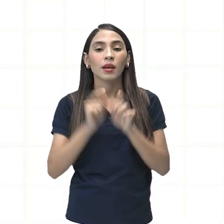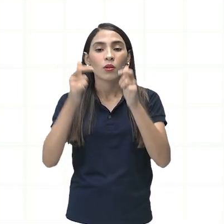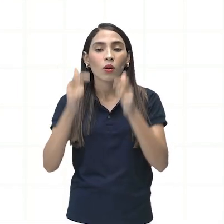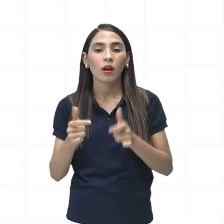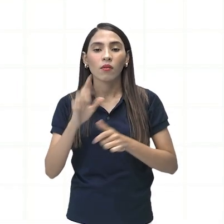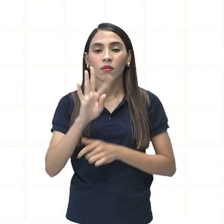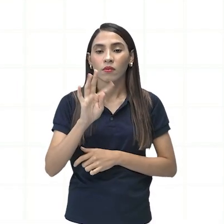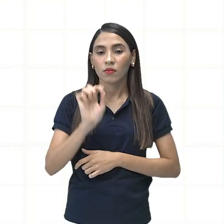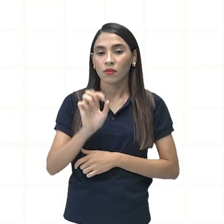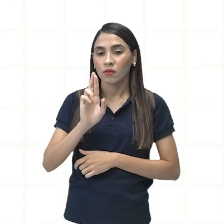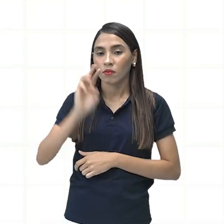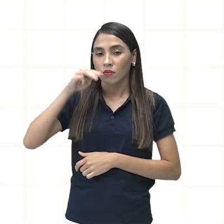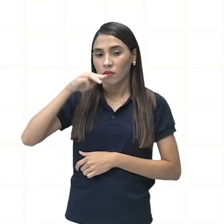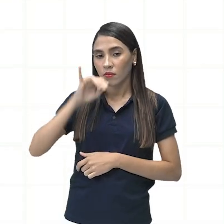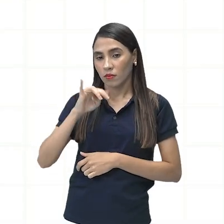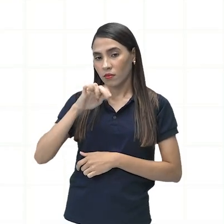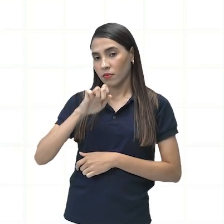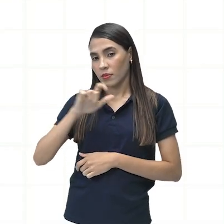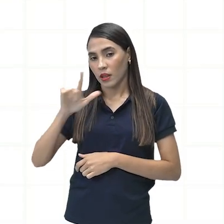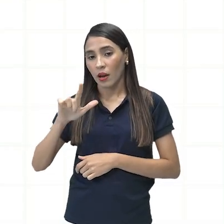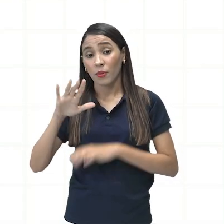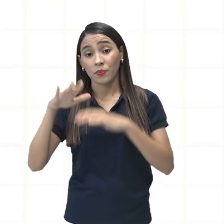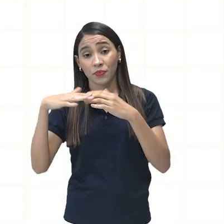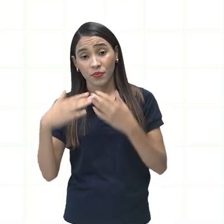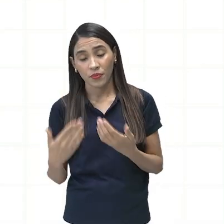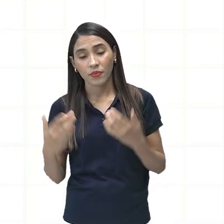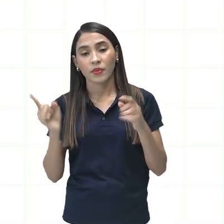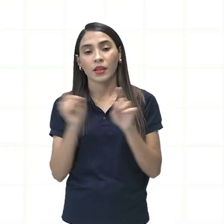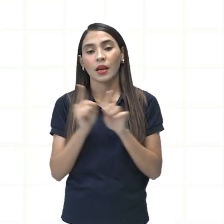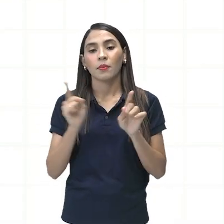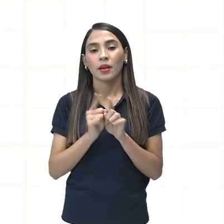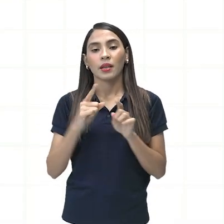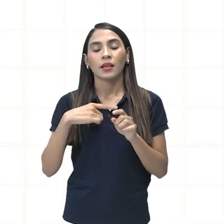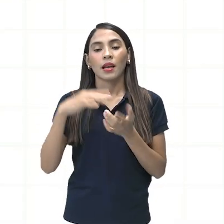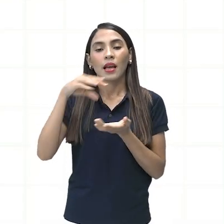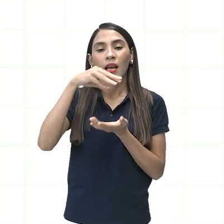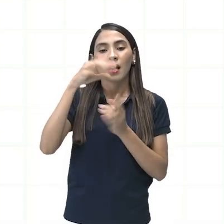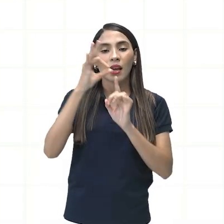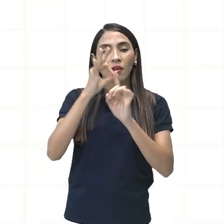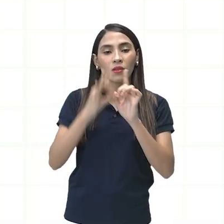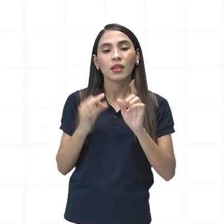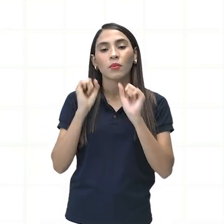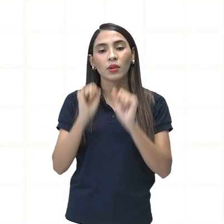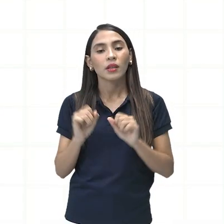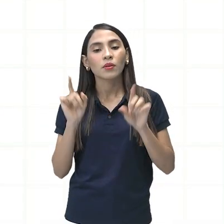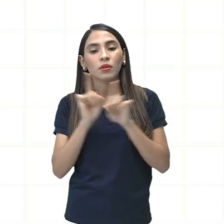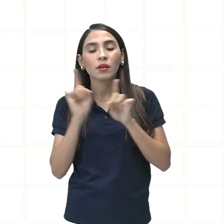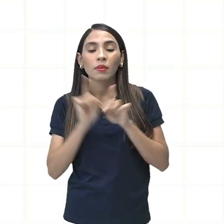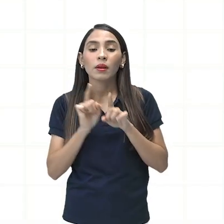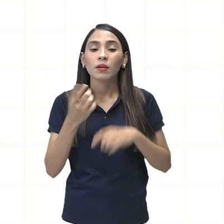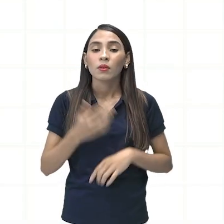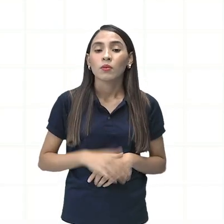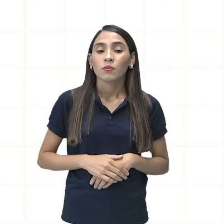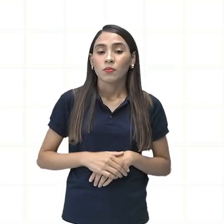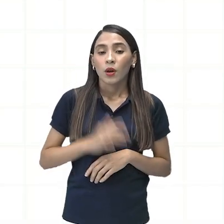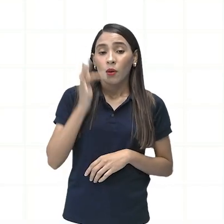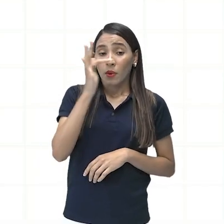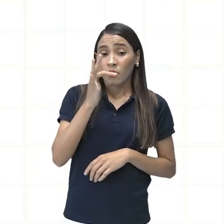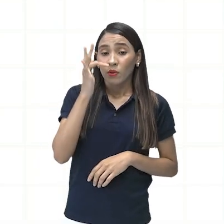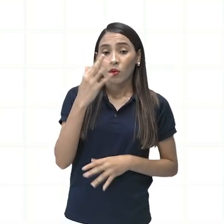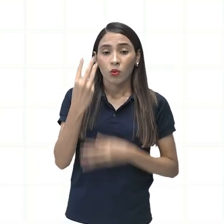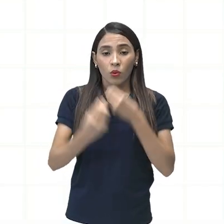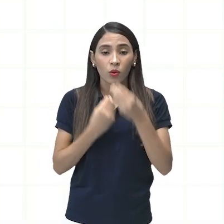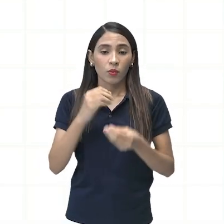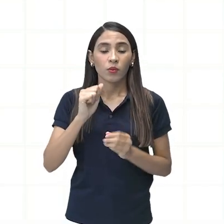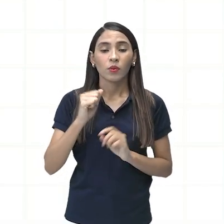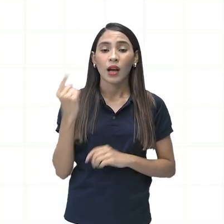de flor do tipo terminal. E, por fim, essas ervilhas, elas poderiam ser, uma planta de ervilha, ela poderia